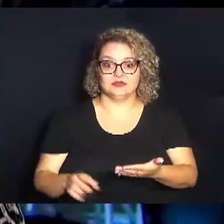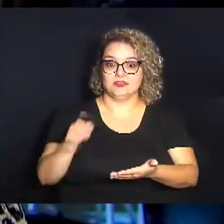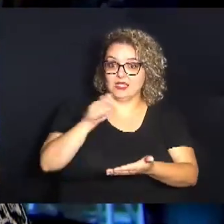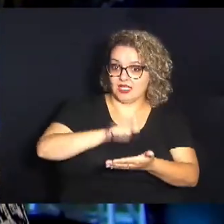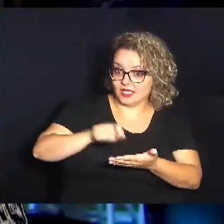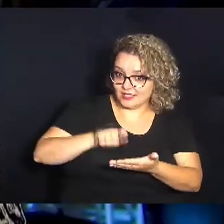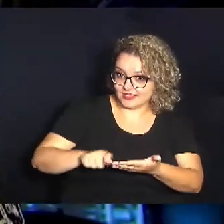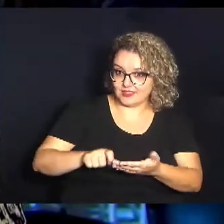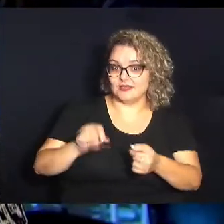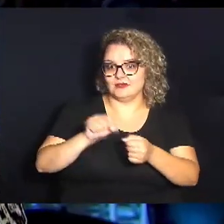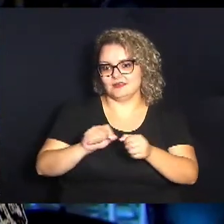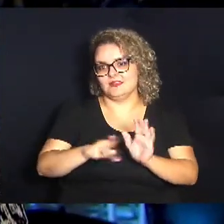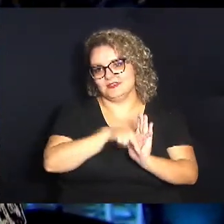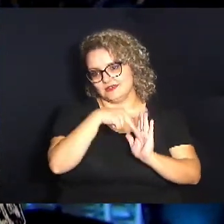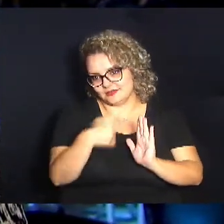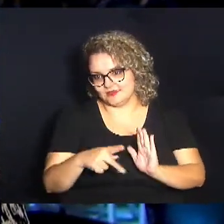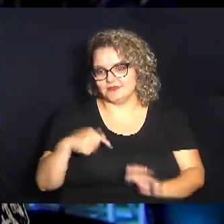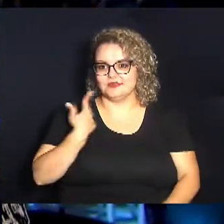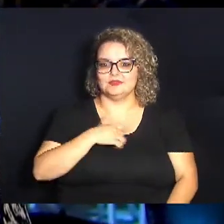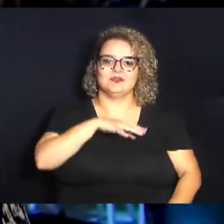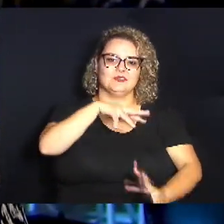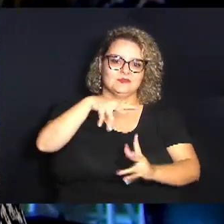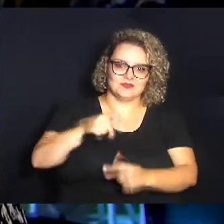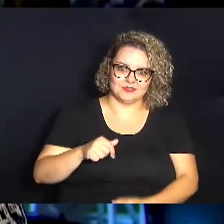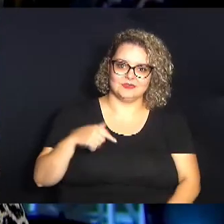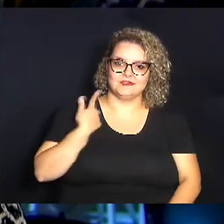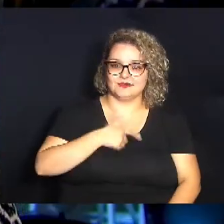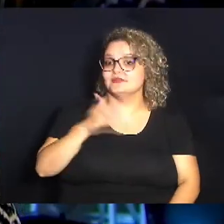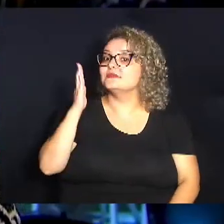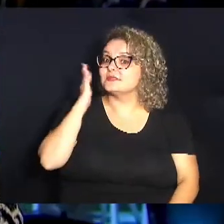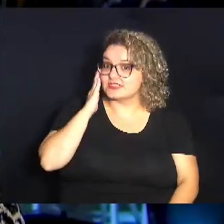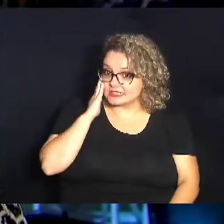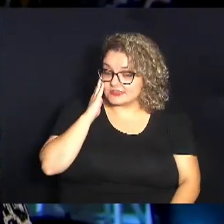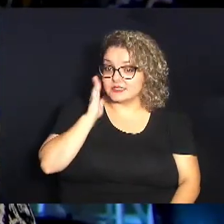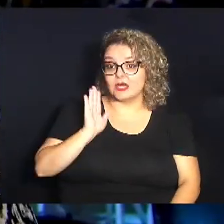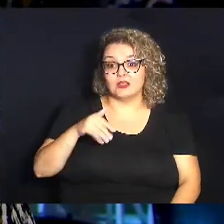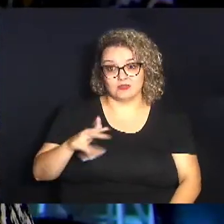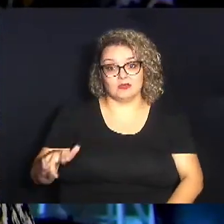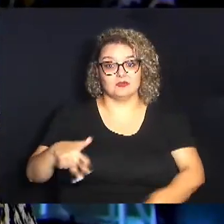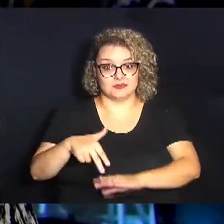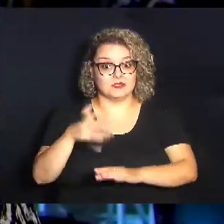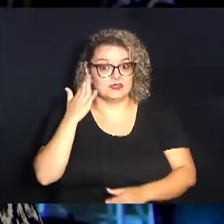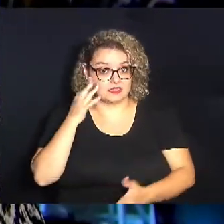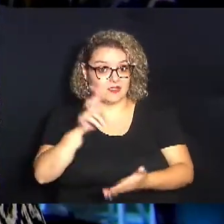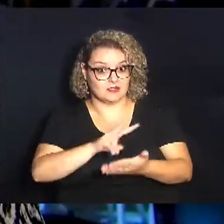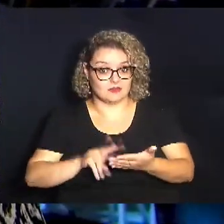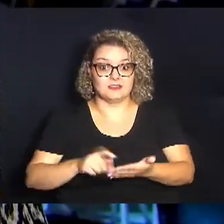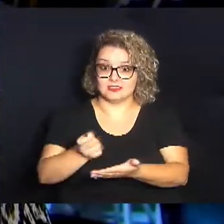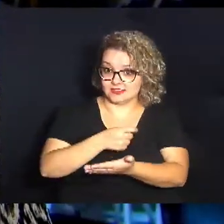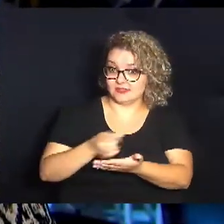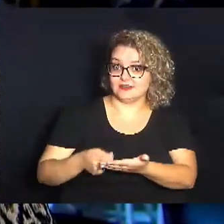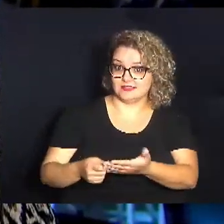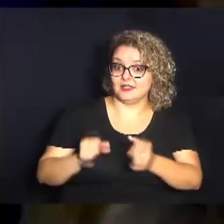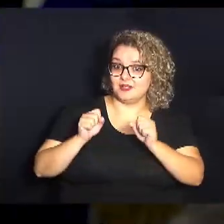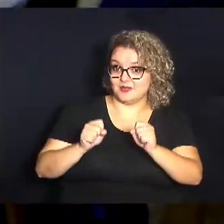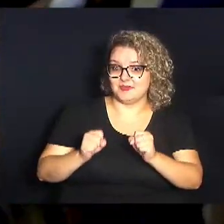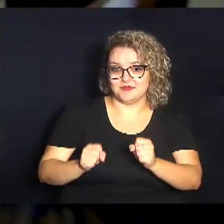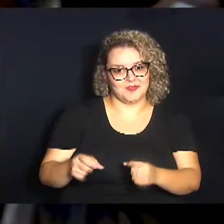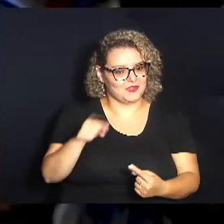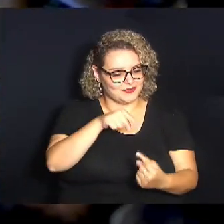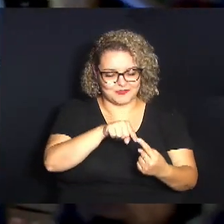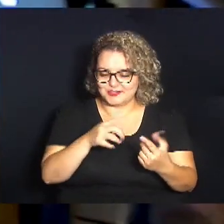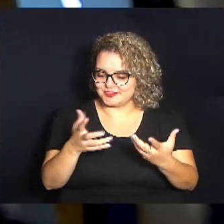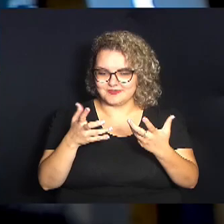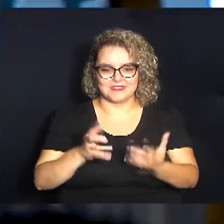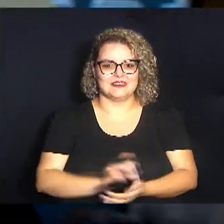escrita faz parte do nosso mundo. Então, a gente sabe que quando a pessoa sabe ler, sabe escrever, ela pode chegar onde ela quiser. Na